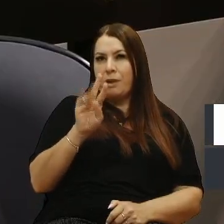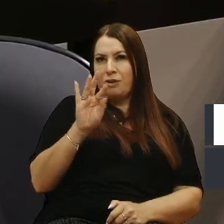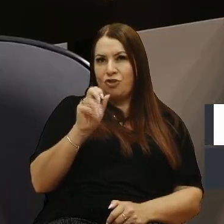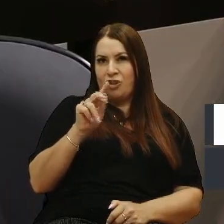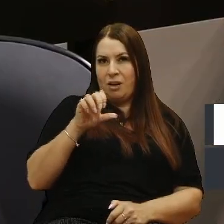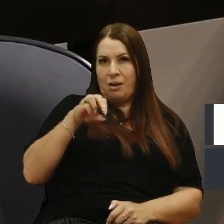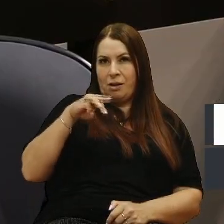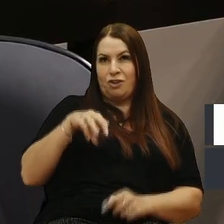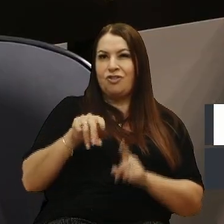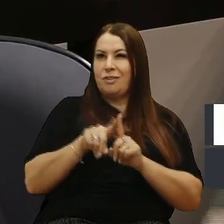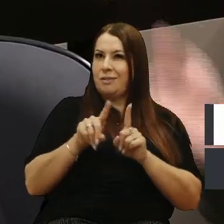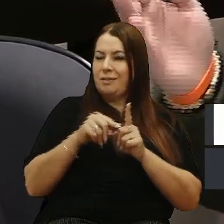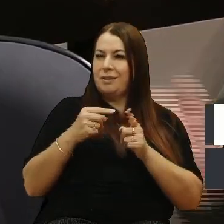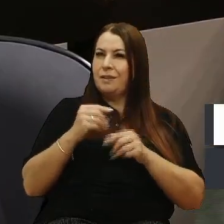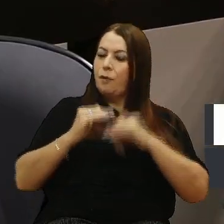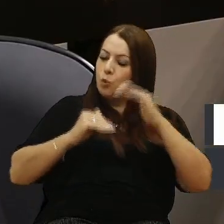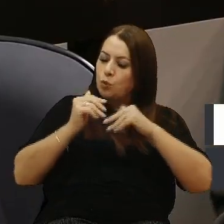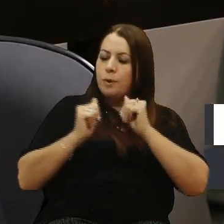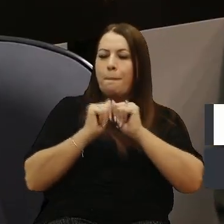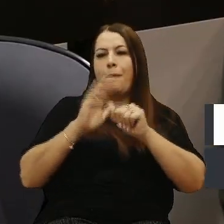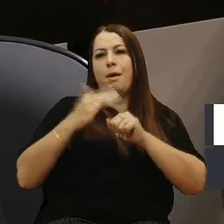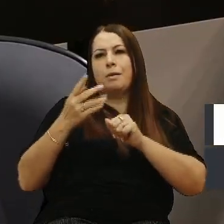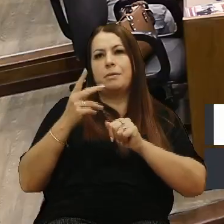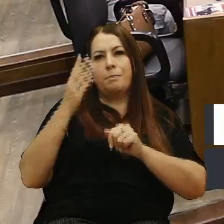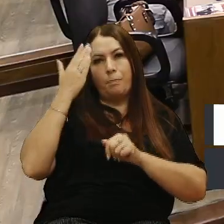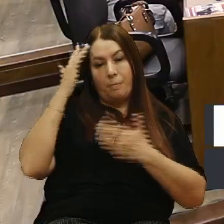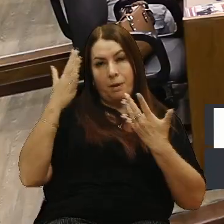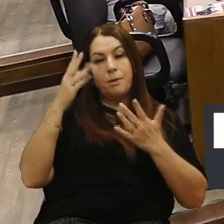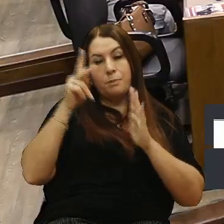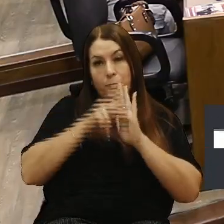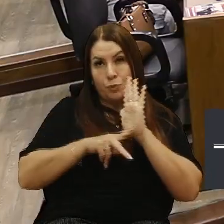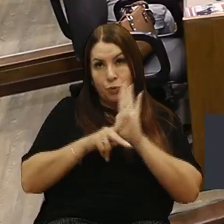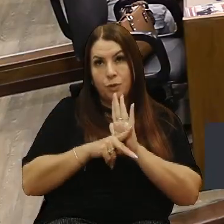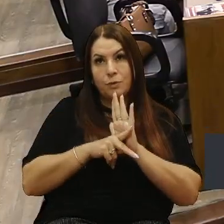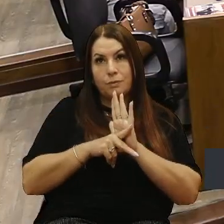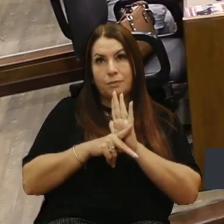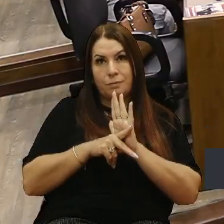construir isso cada vez mais. Parabéns pelo projeto. Obrigado, vereador Iago.